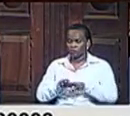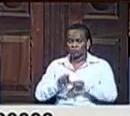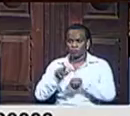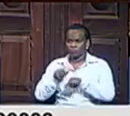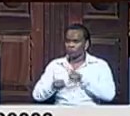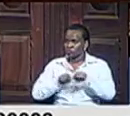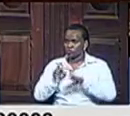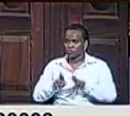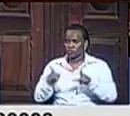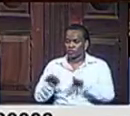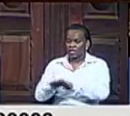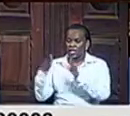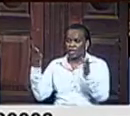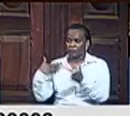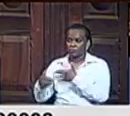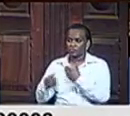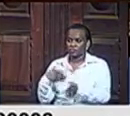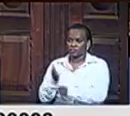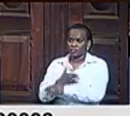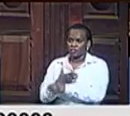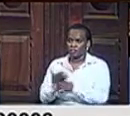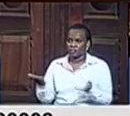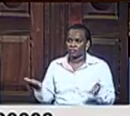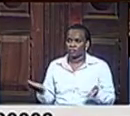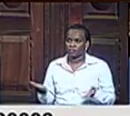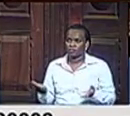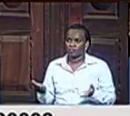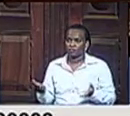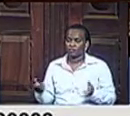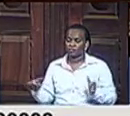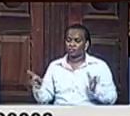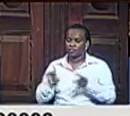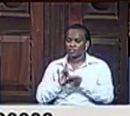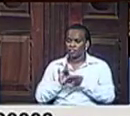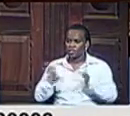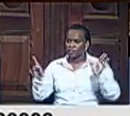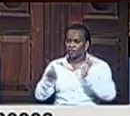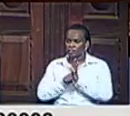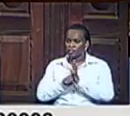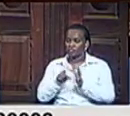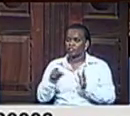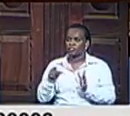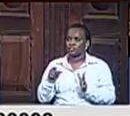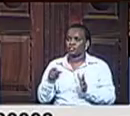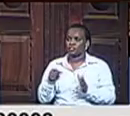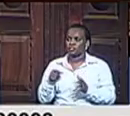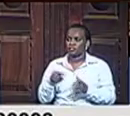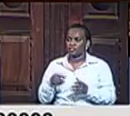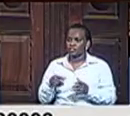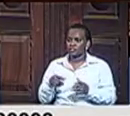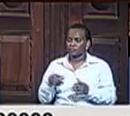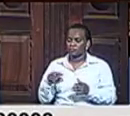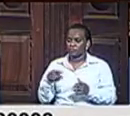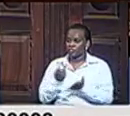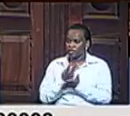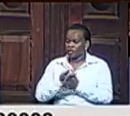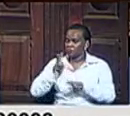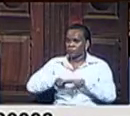corpus e indo na questão da legalização, da descriminalização do